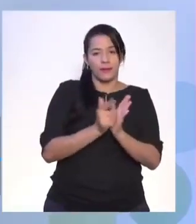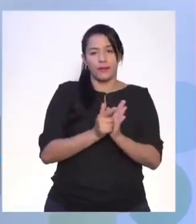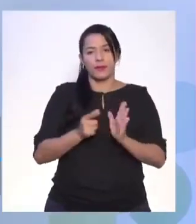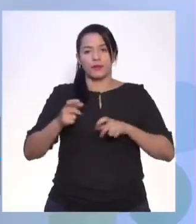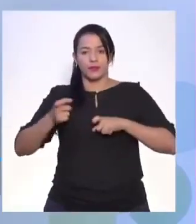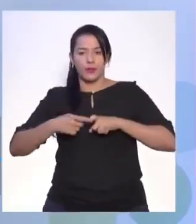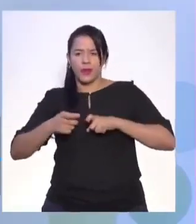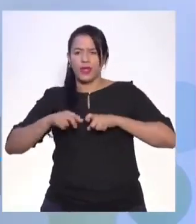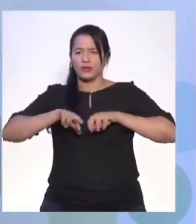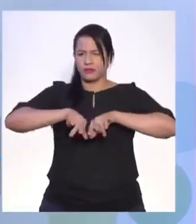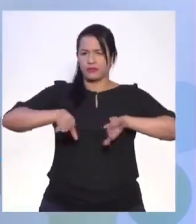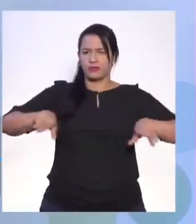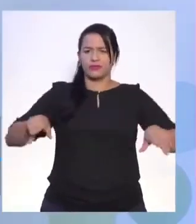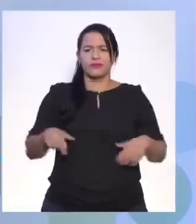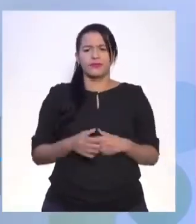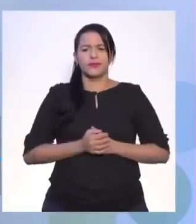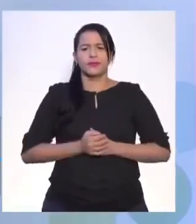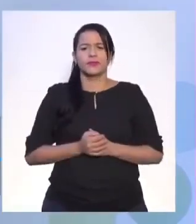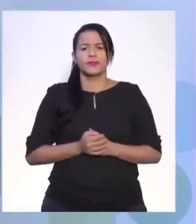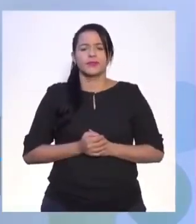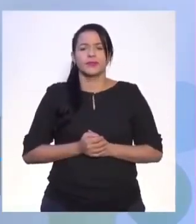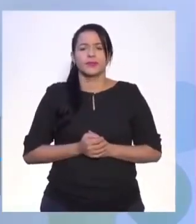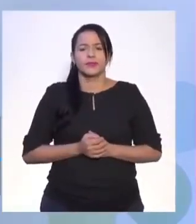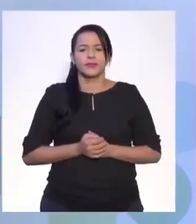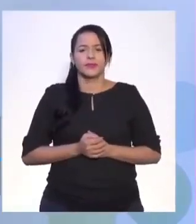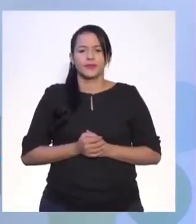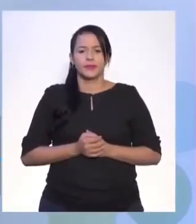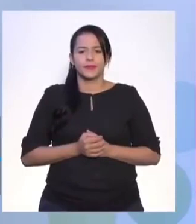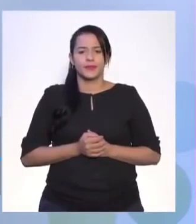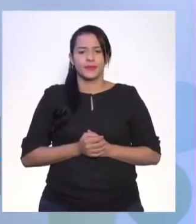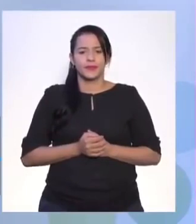bom? Então, continuando.